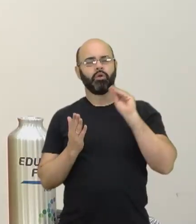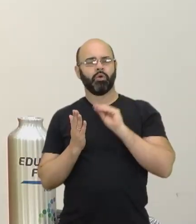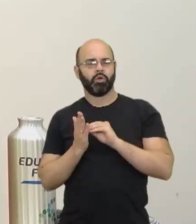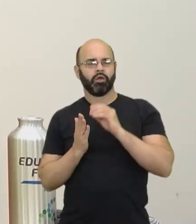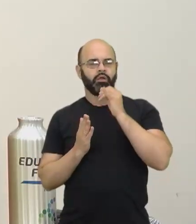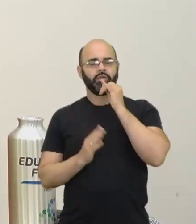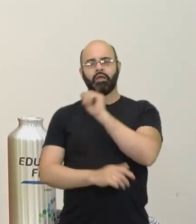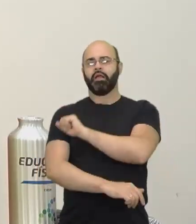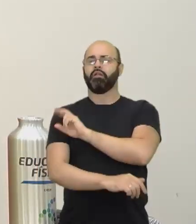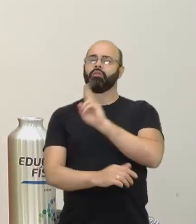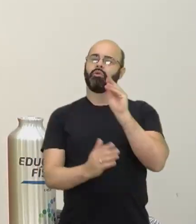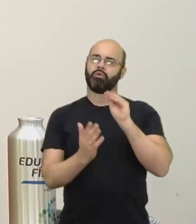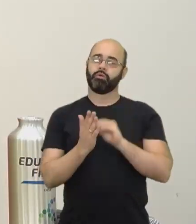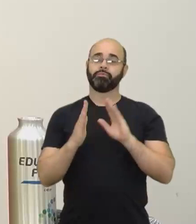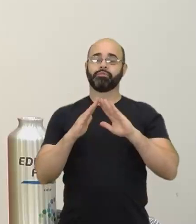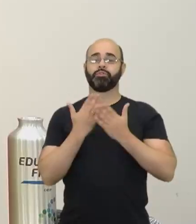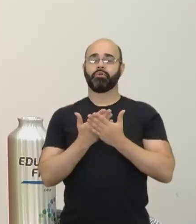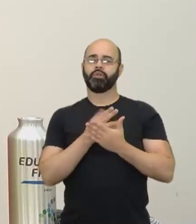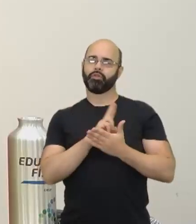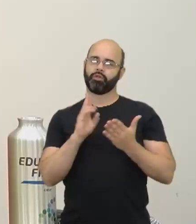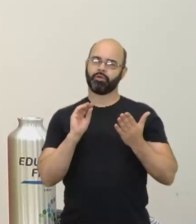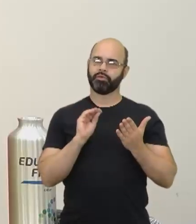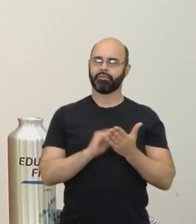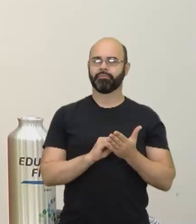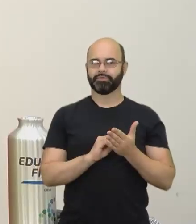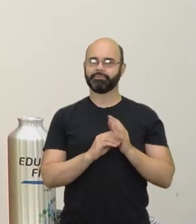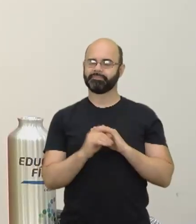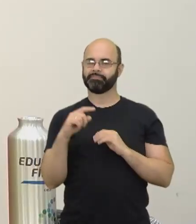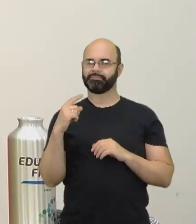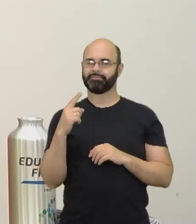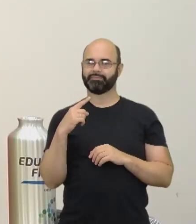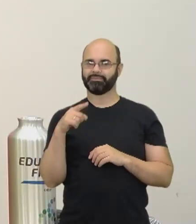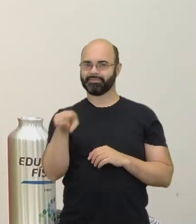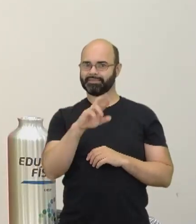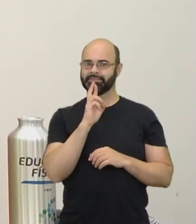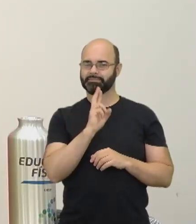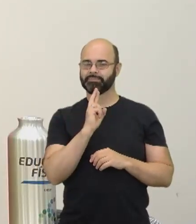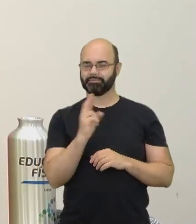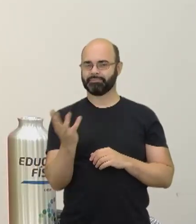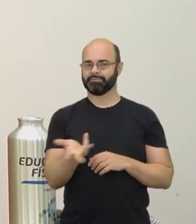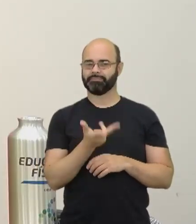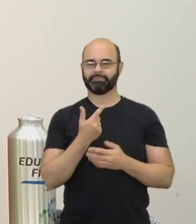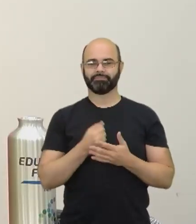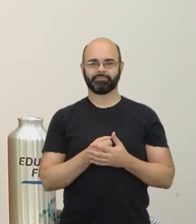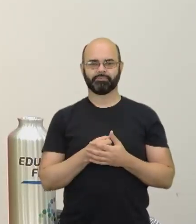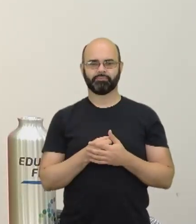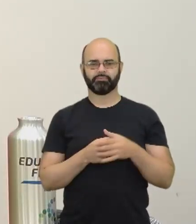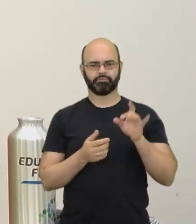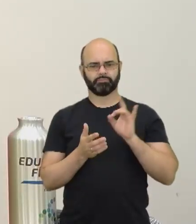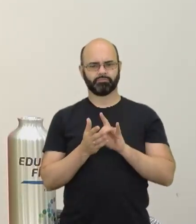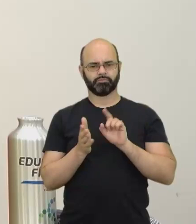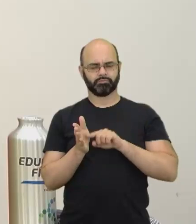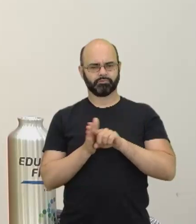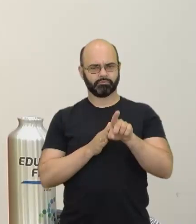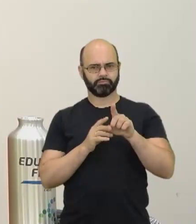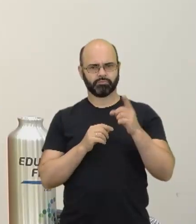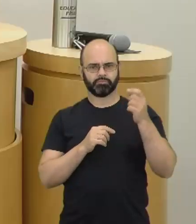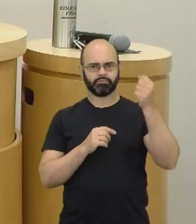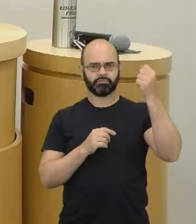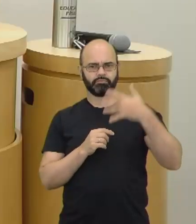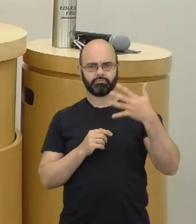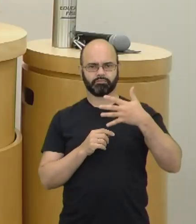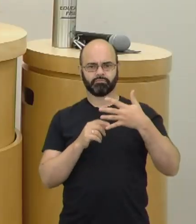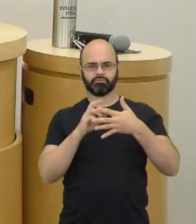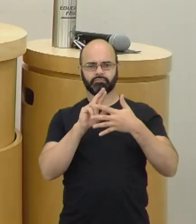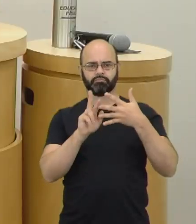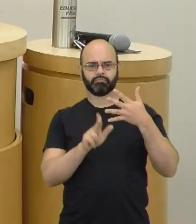do estudante, nome da escola, pra gente responder bem bonito aqui. Ou vai fazer enquete mesmo, que solta o play? Ah, pode